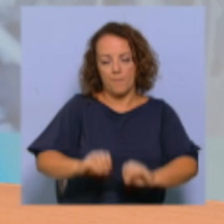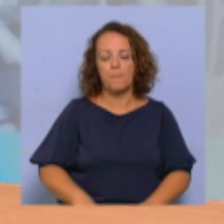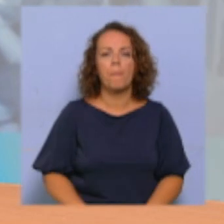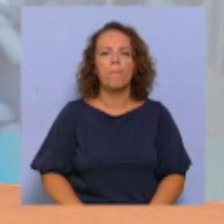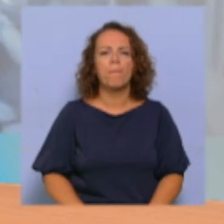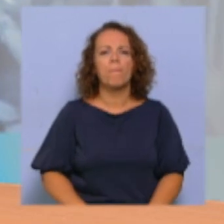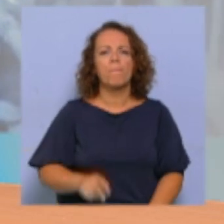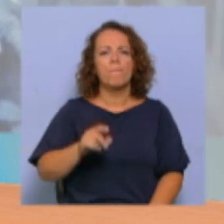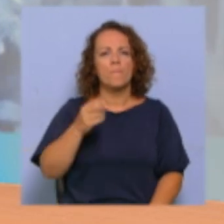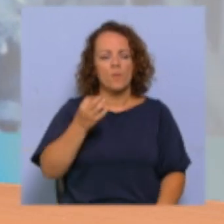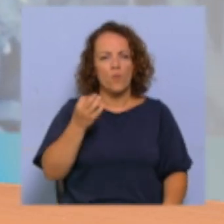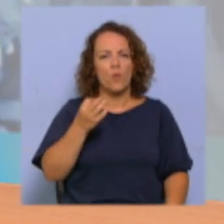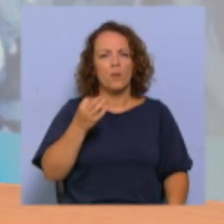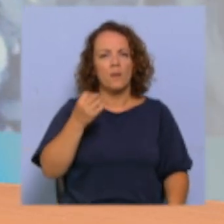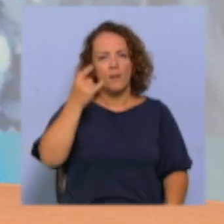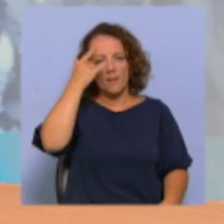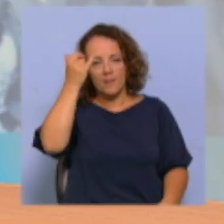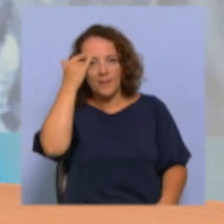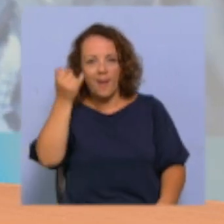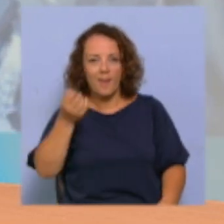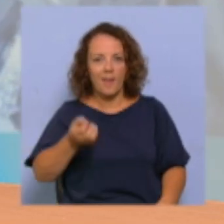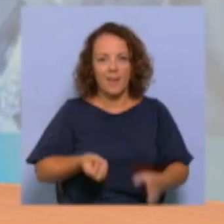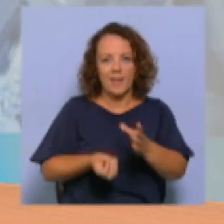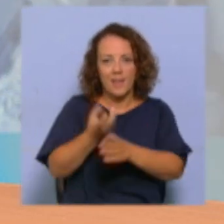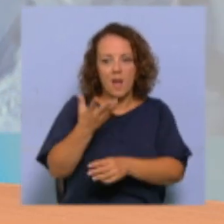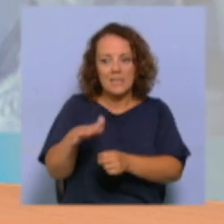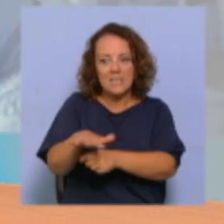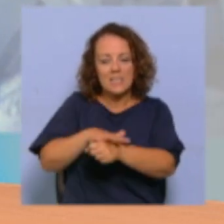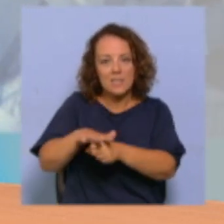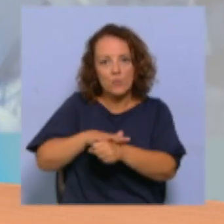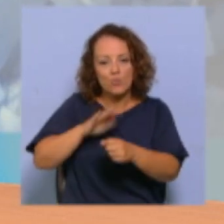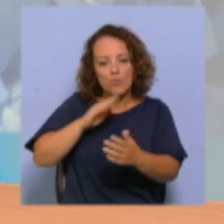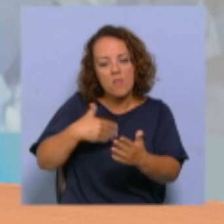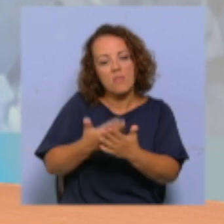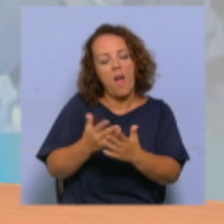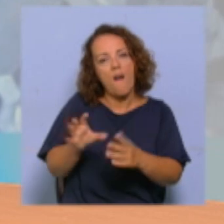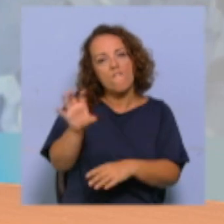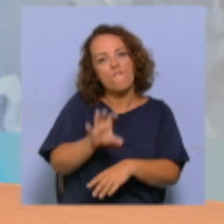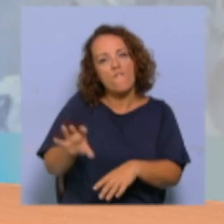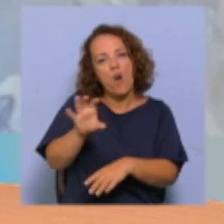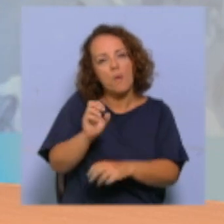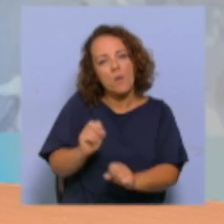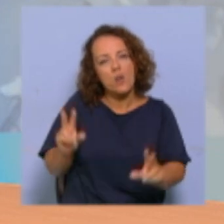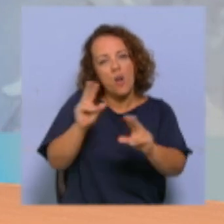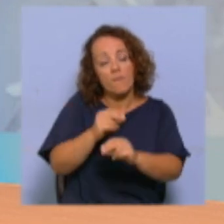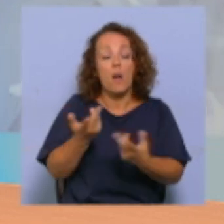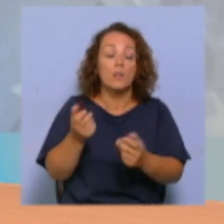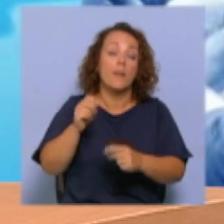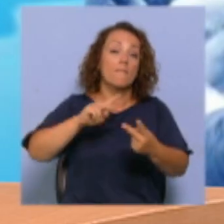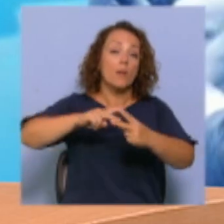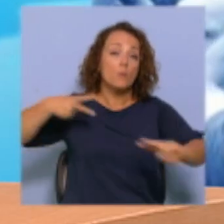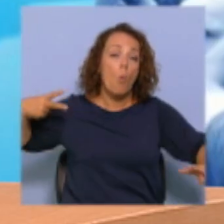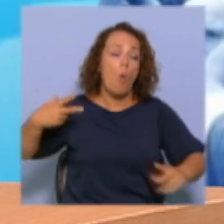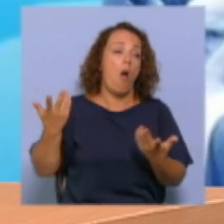assim, no criar de ocasiões para estas novas formas de encontro, Sim, não é? Virtual, quanto mais não